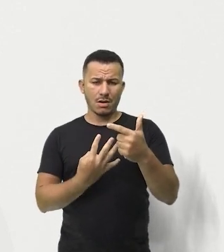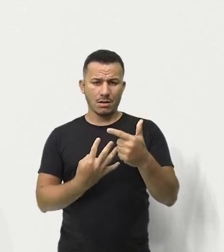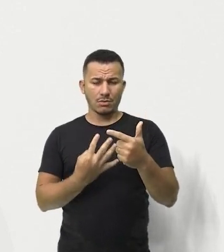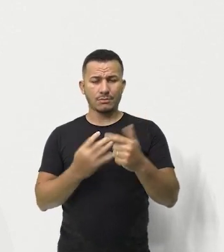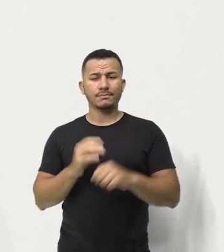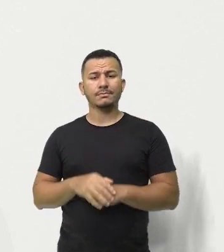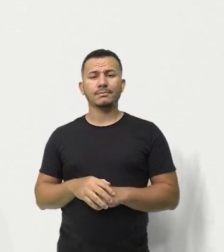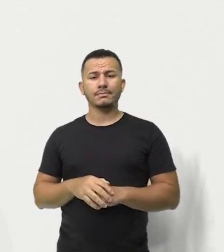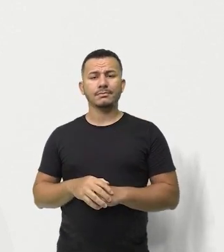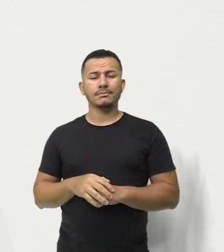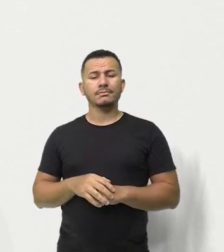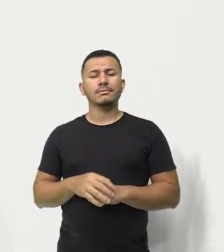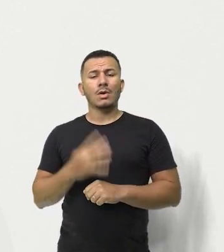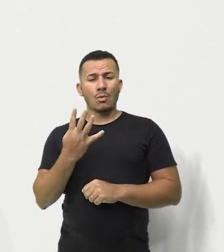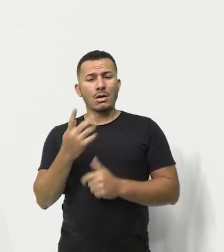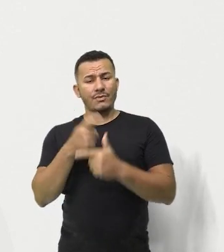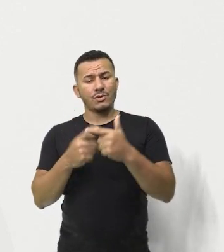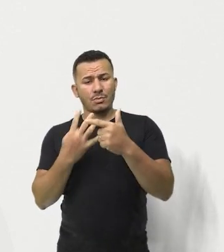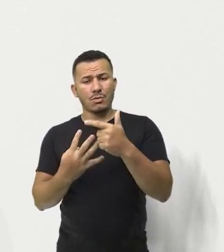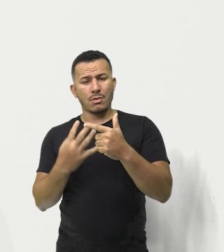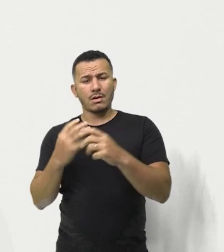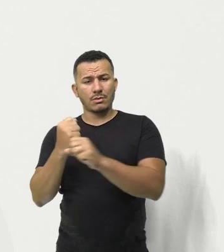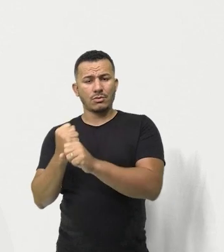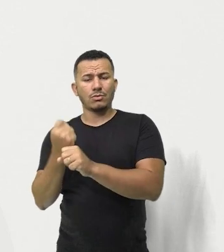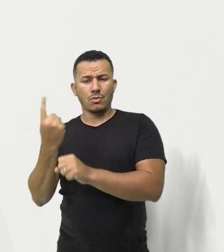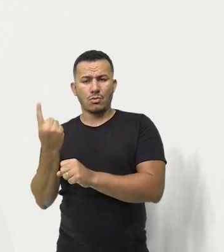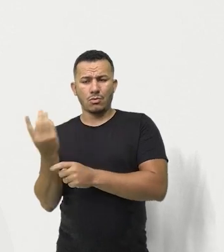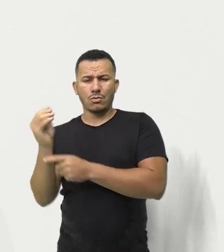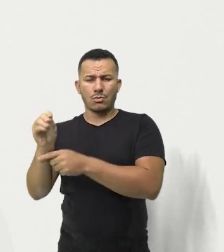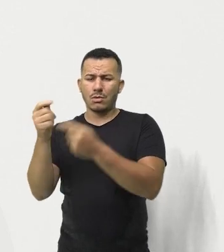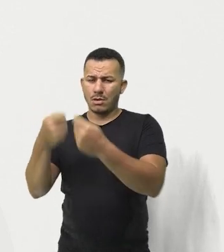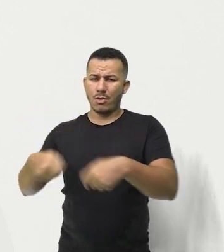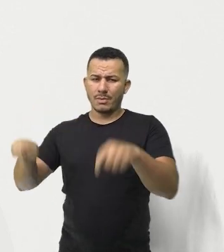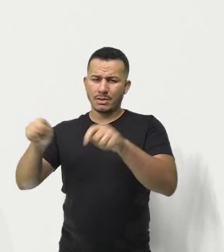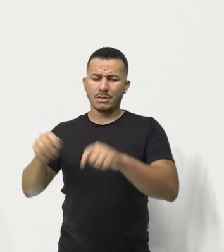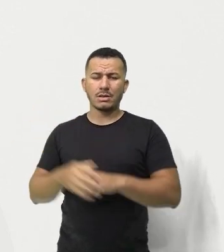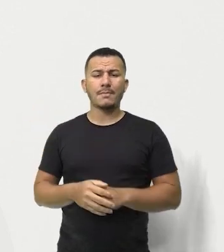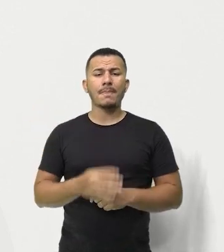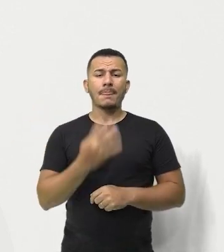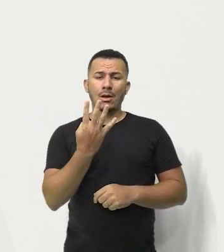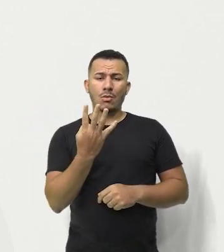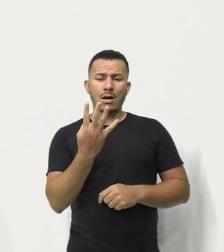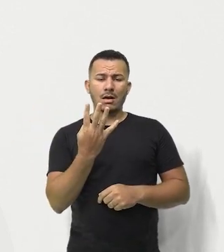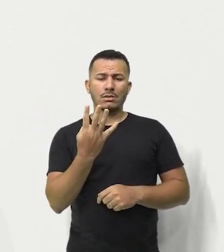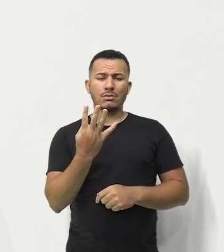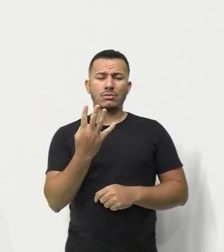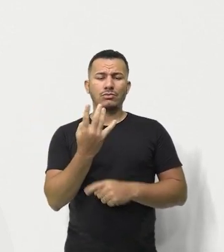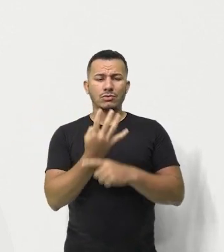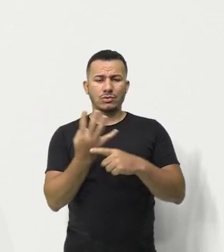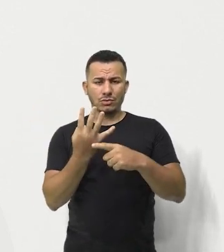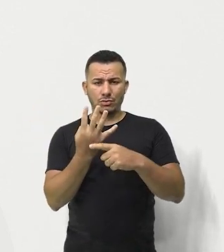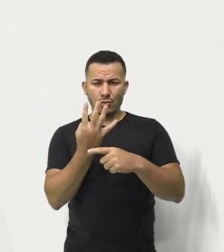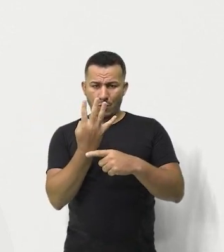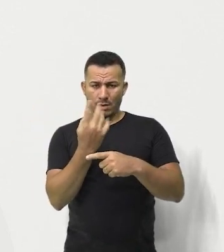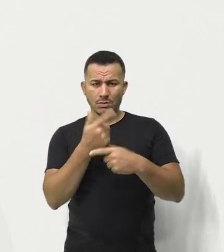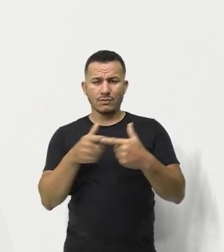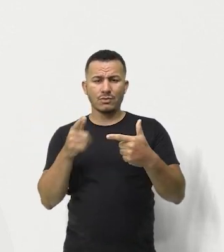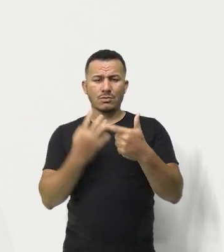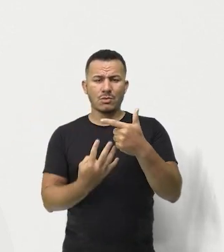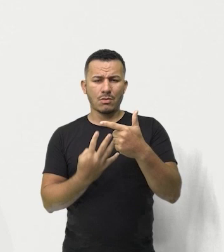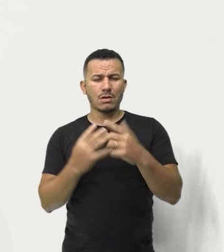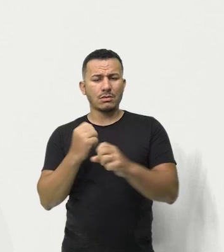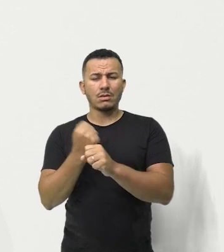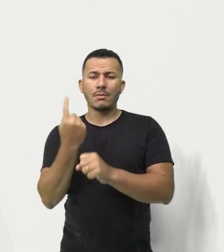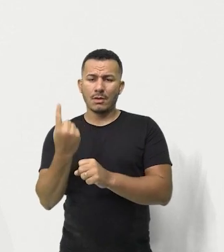usando o princípio multiplicativo. Aí 4 dividido por 4 vai dar 1, não precisa pôr. E 4 dividido por 4 vai dar